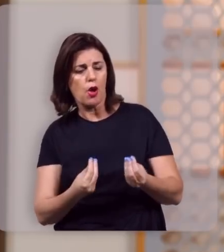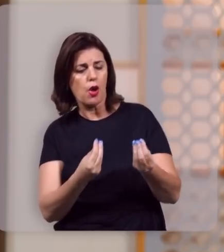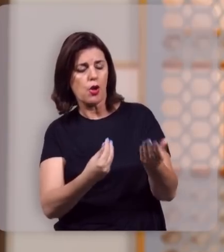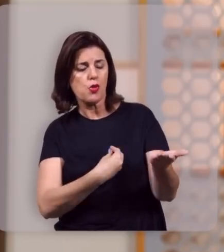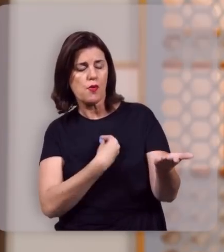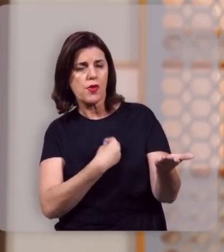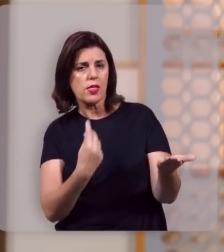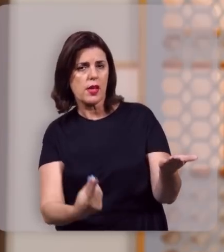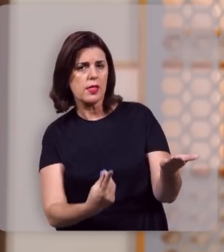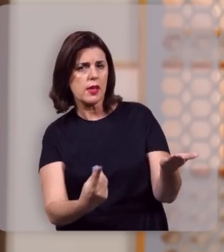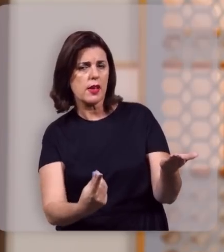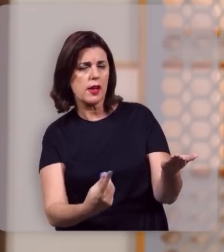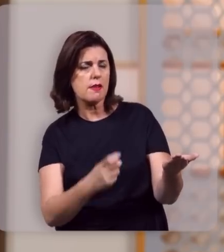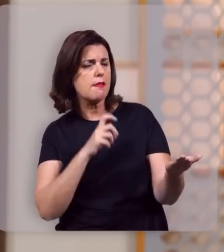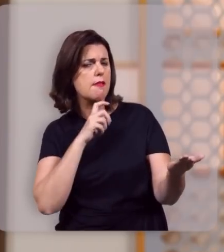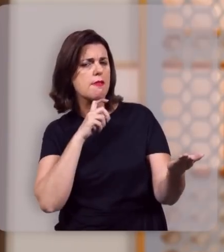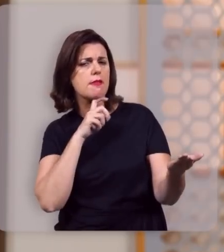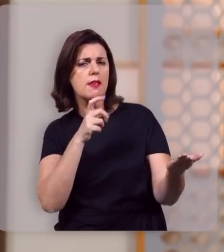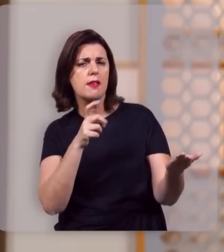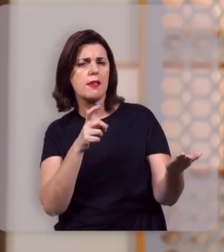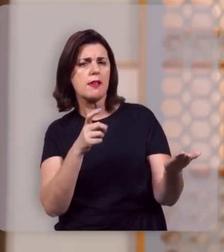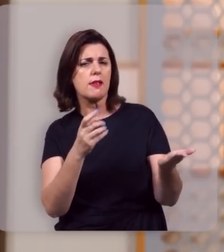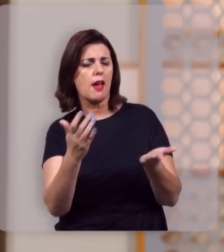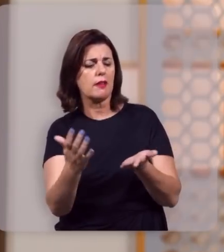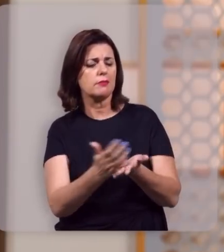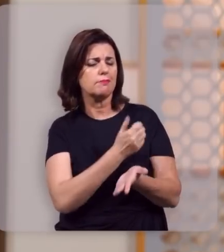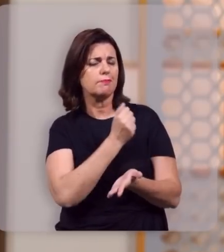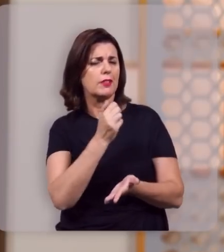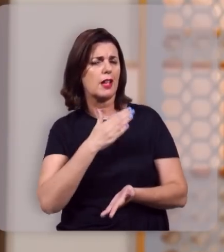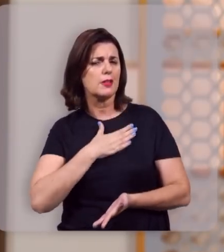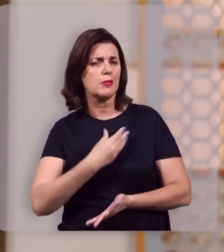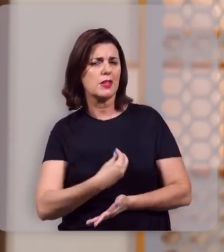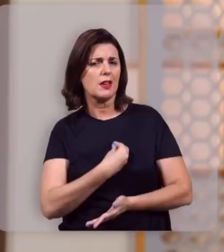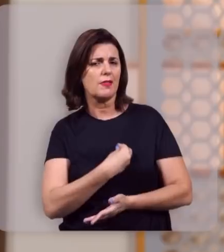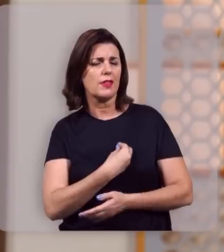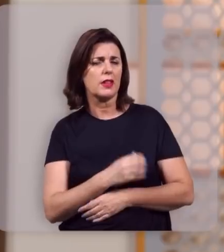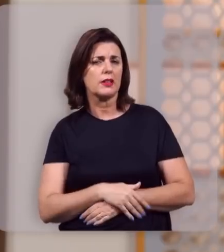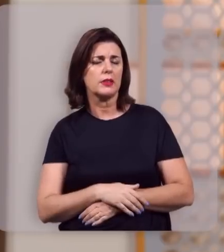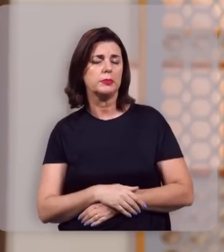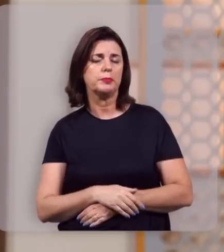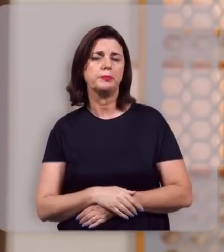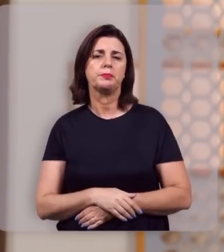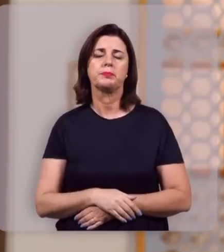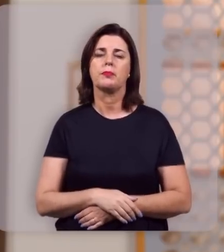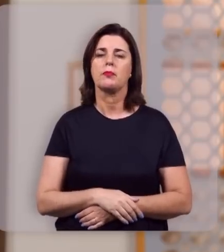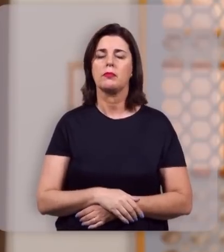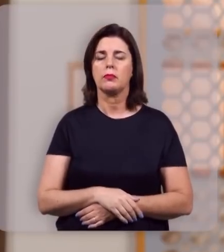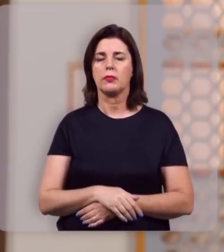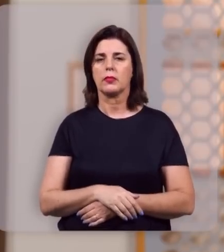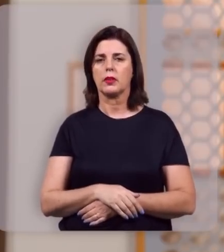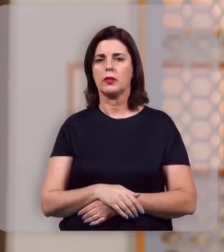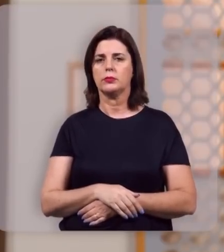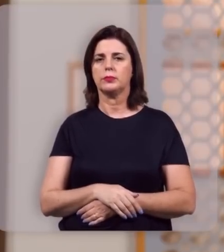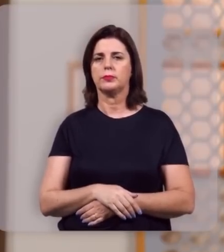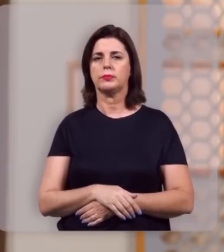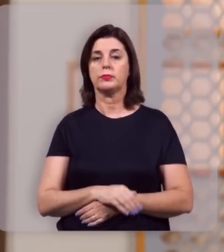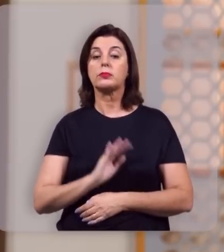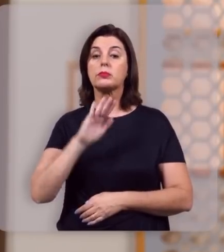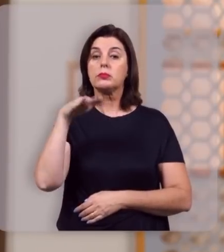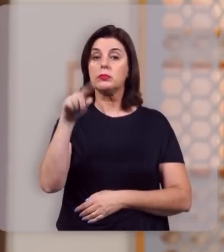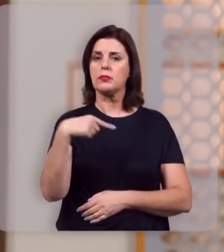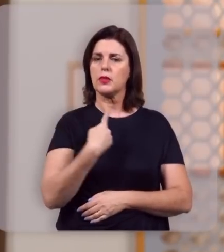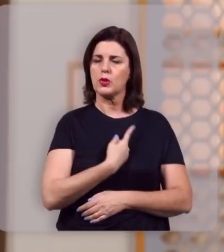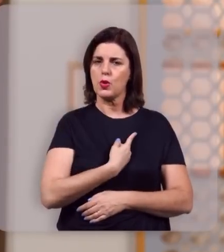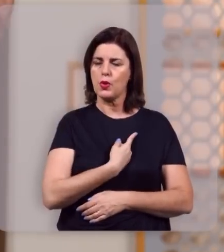vida eterna e ninguém as arrebatará das minhas mãos. Quando